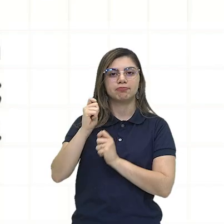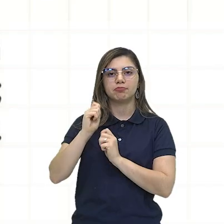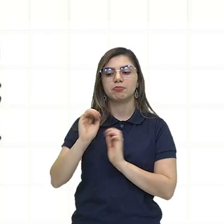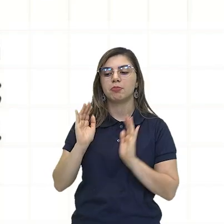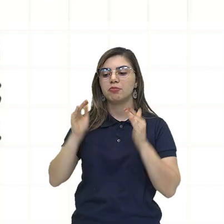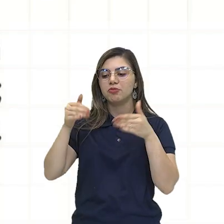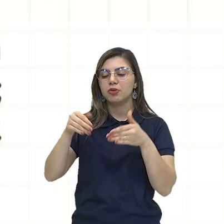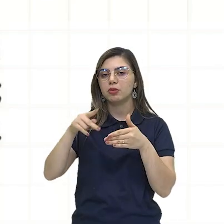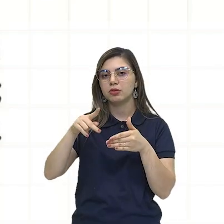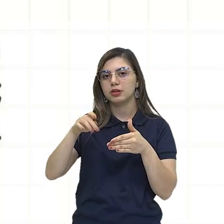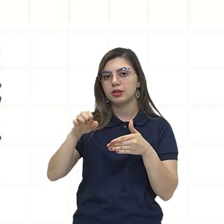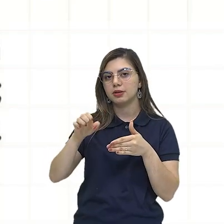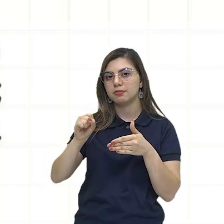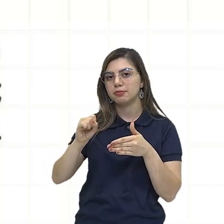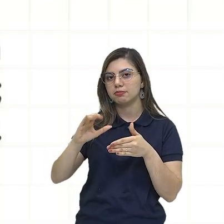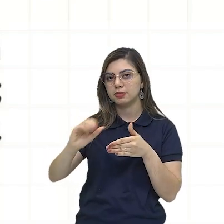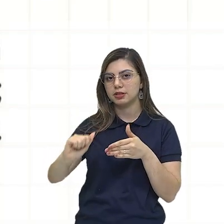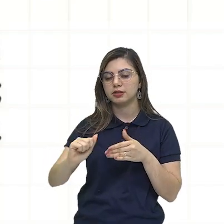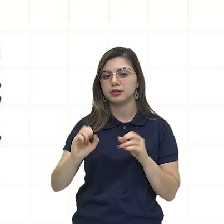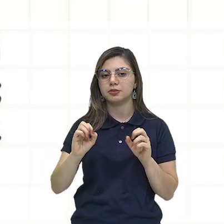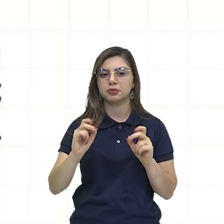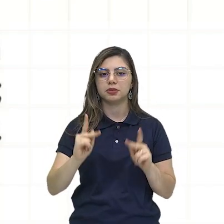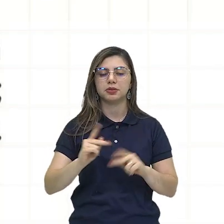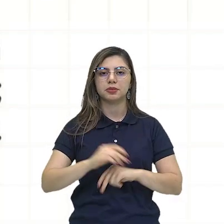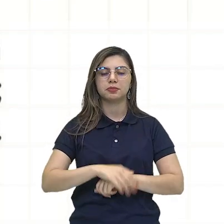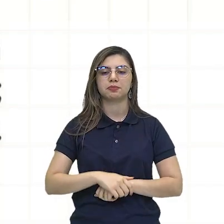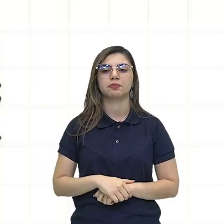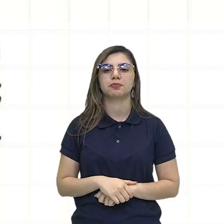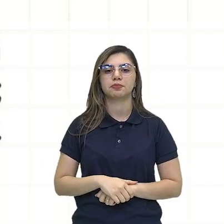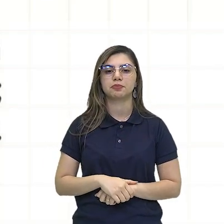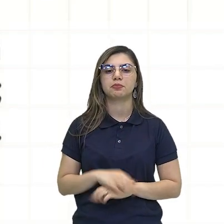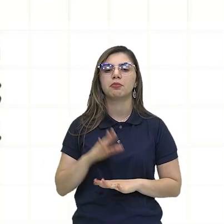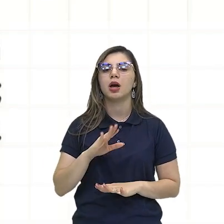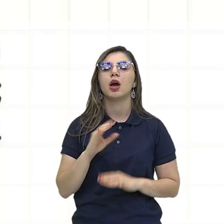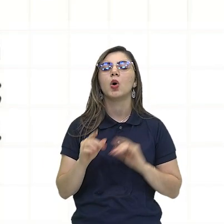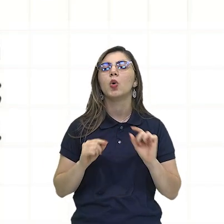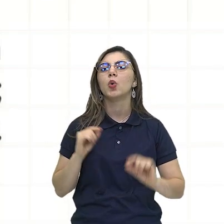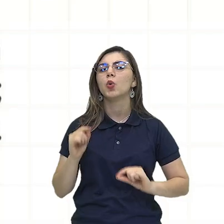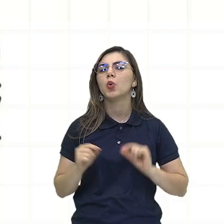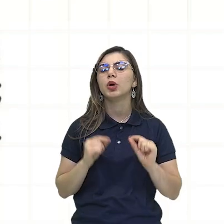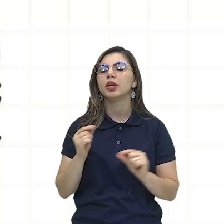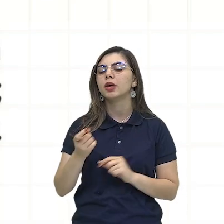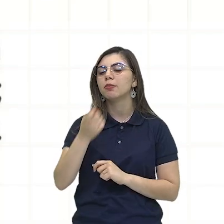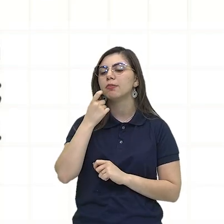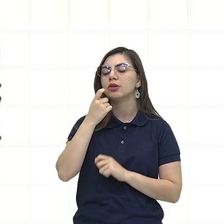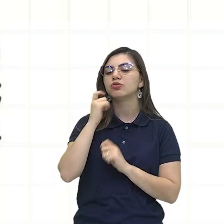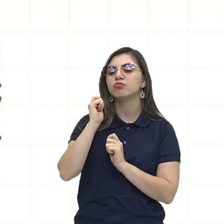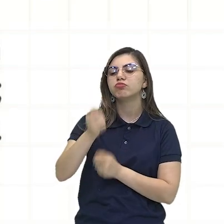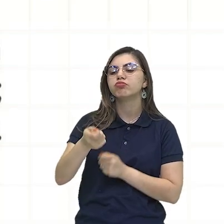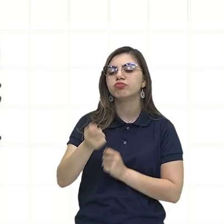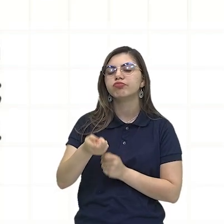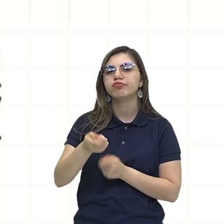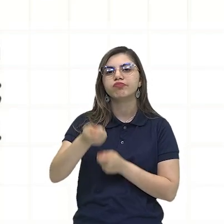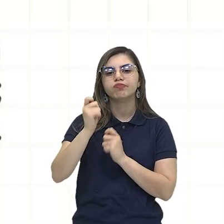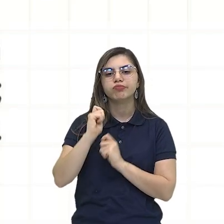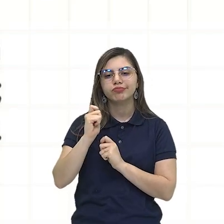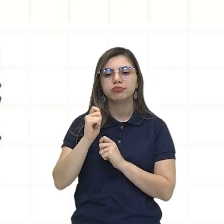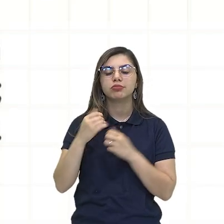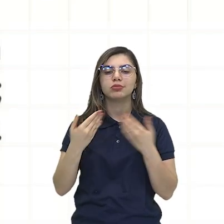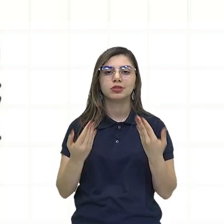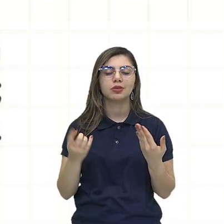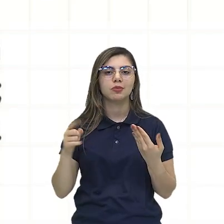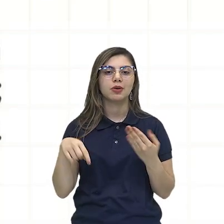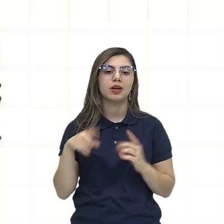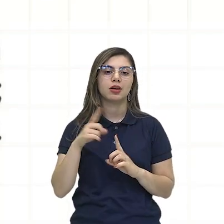a pesca ao longo da nossa aula, tá bom? E o que é essa pesca, como eu já coloquei para vocês? Ela é uma forma